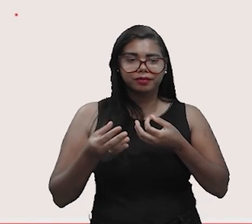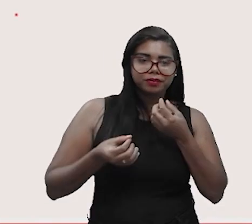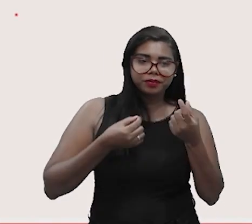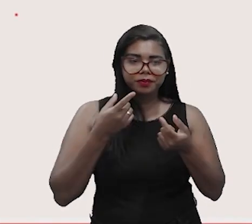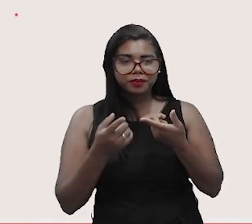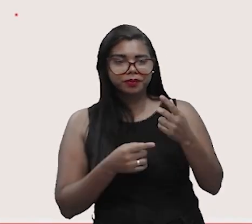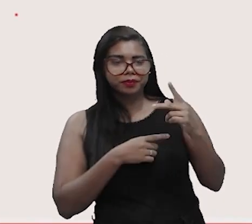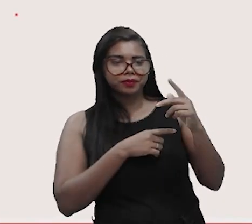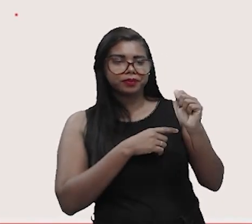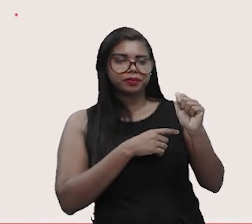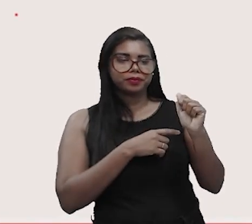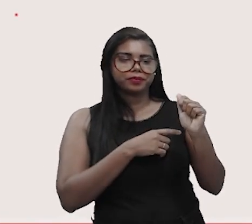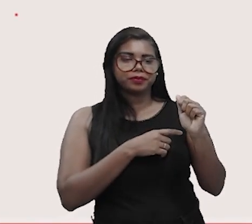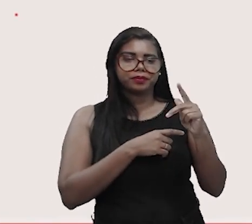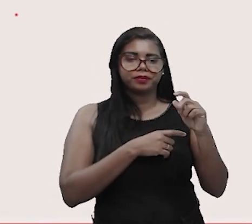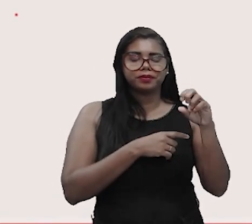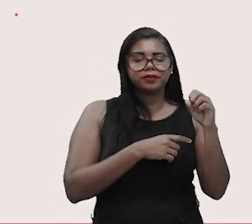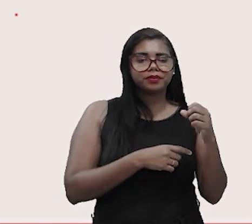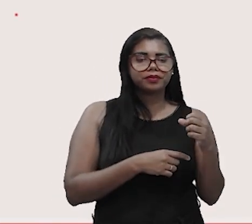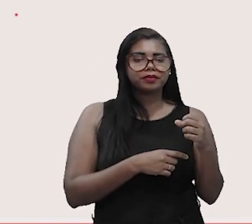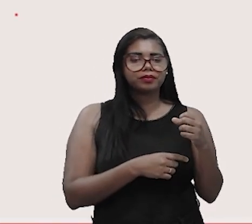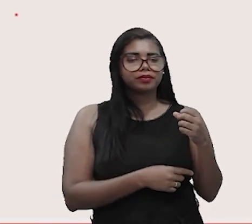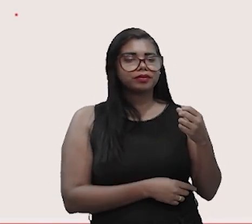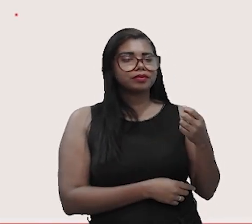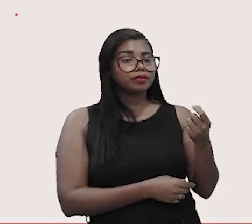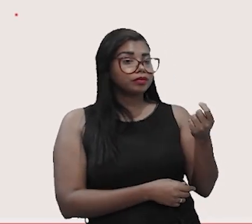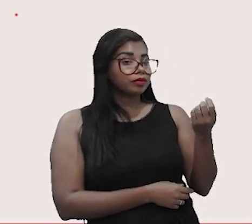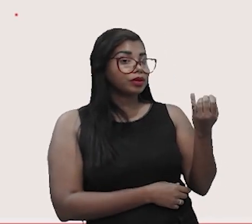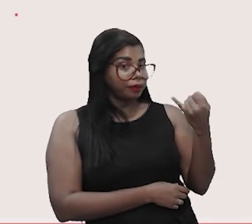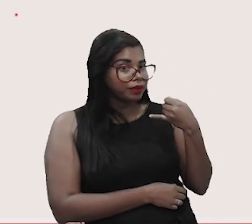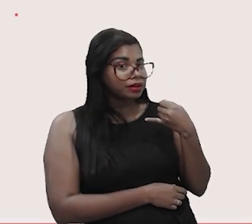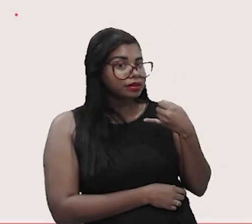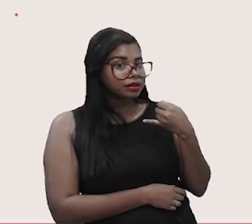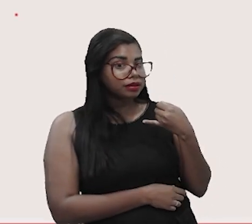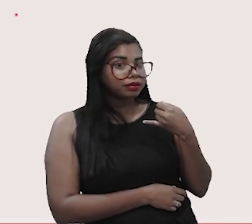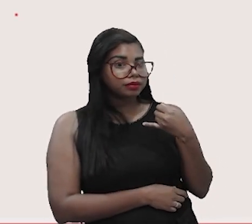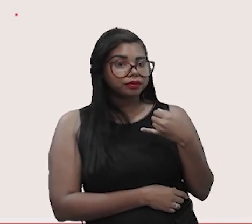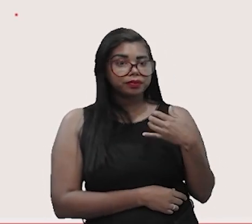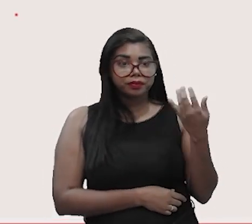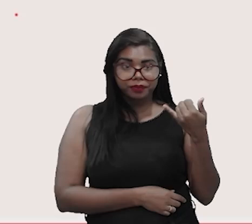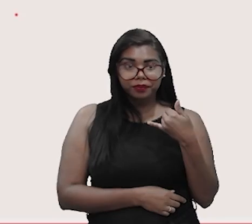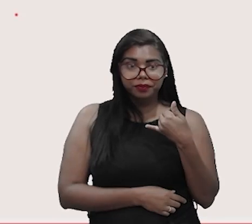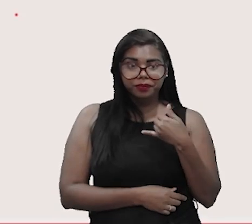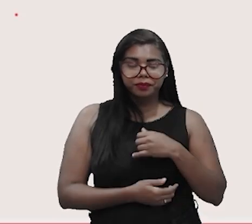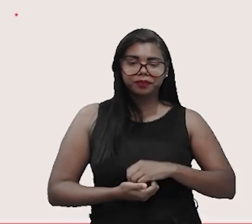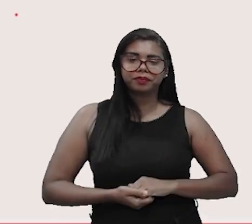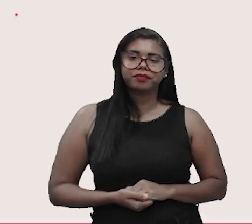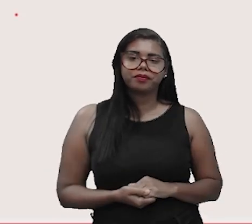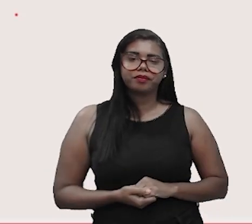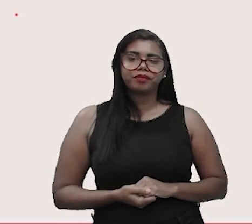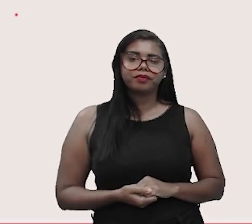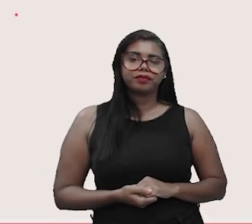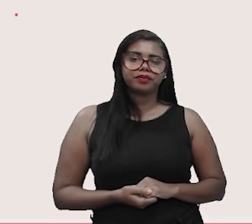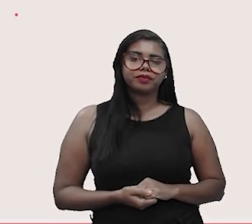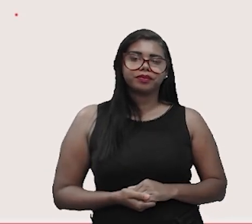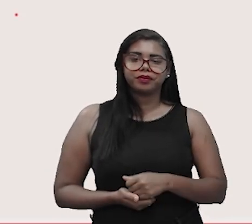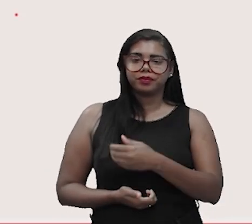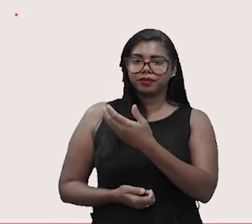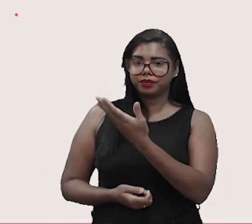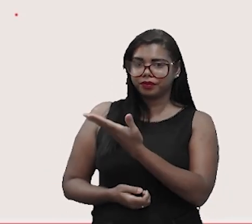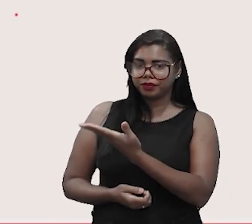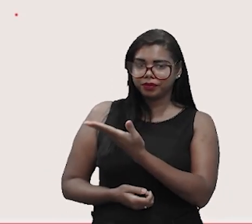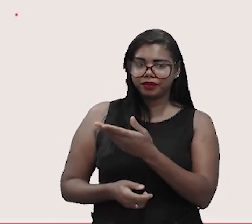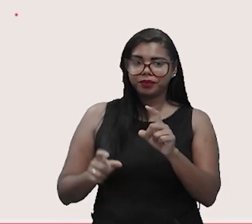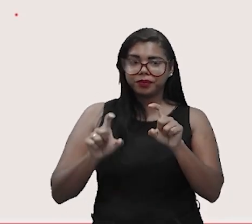Me disseram. Você já observa que o emprego do pronome no início de